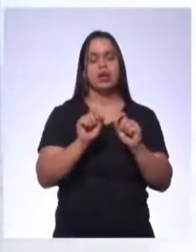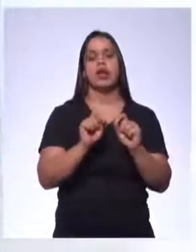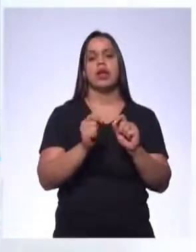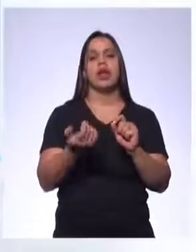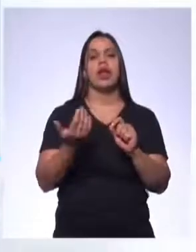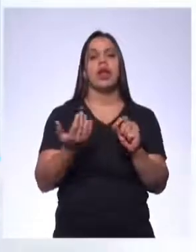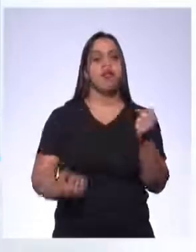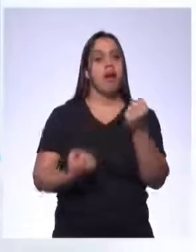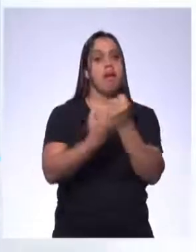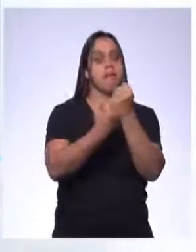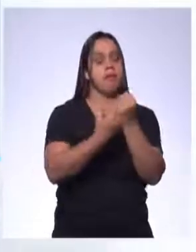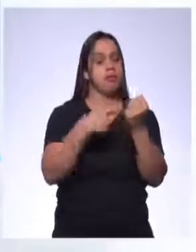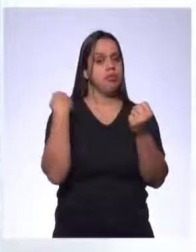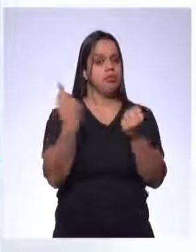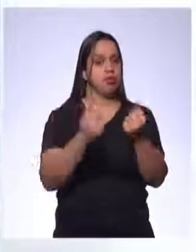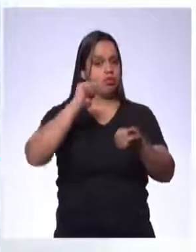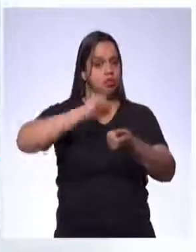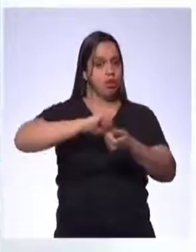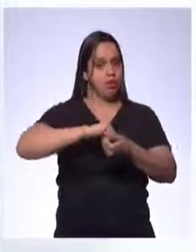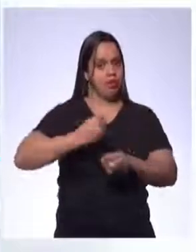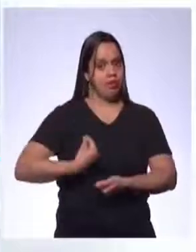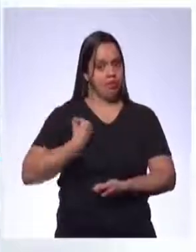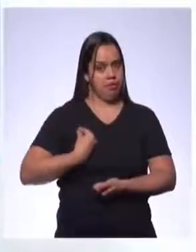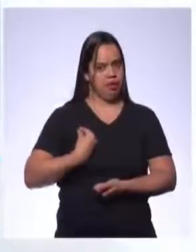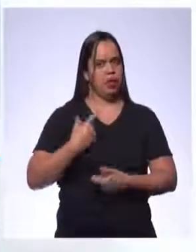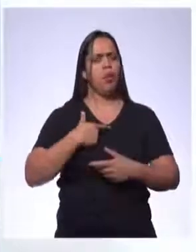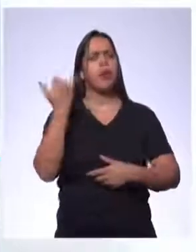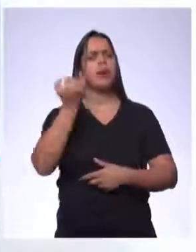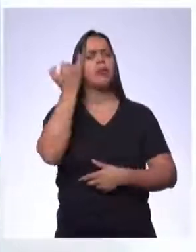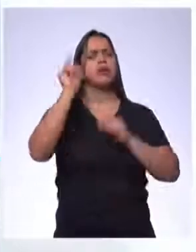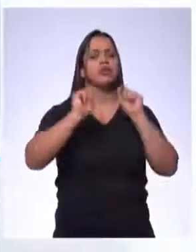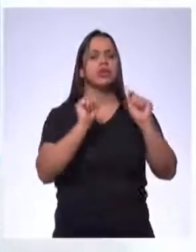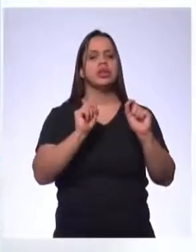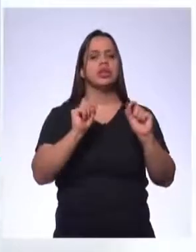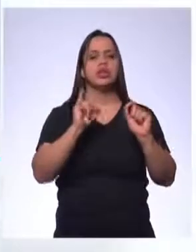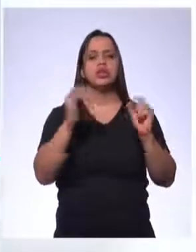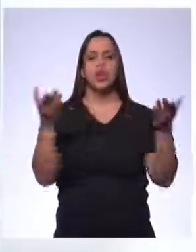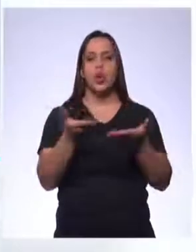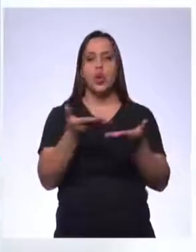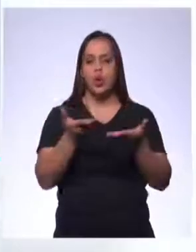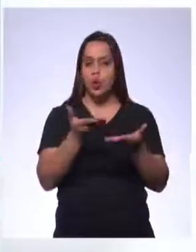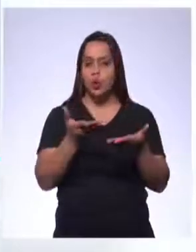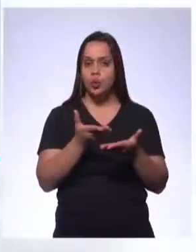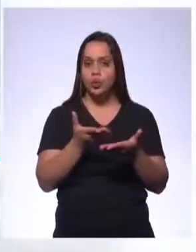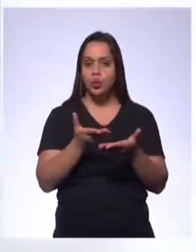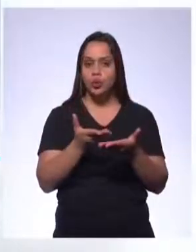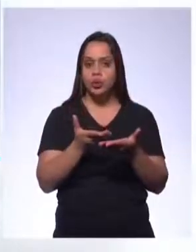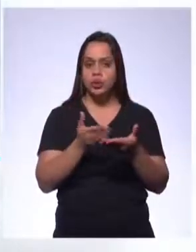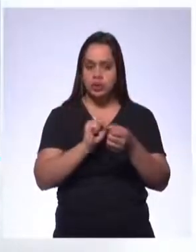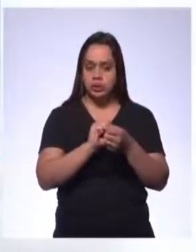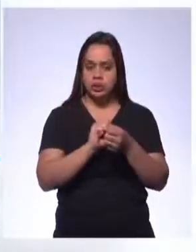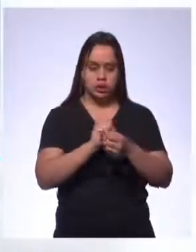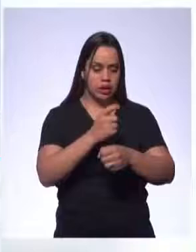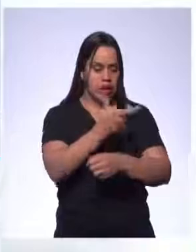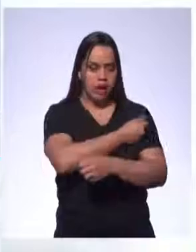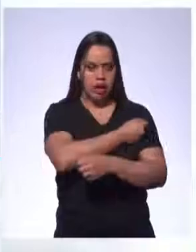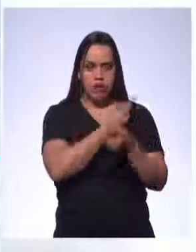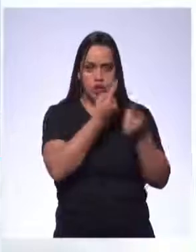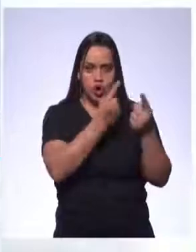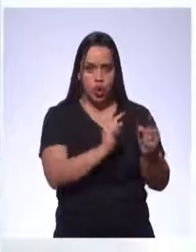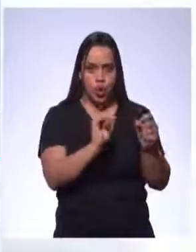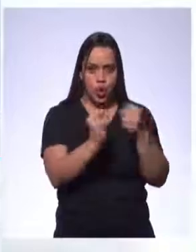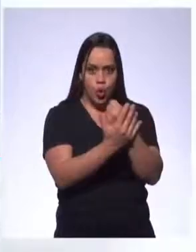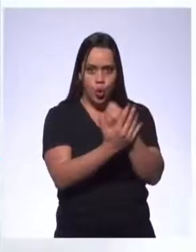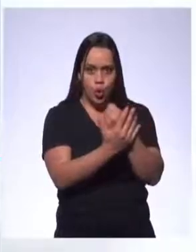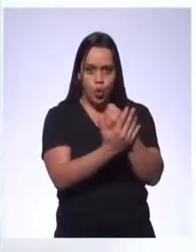colaborar para a nossa qualidade de vida. Primeiro, imagina se hoje a gente já tivesse certeza que a vacina contra o corona funciona. A gente não ia estar bem